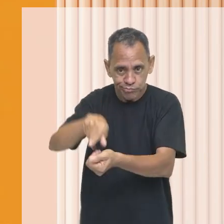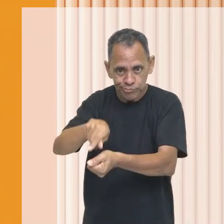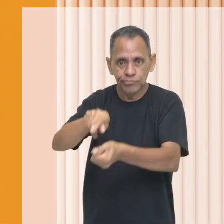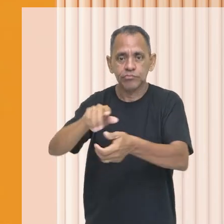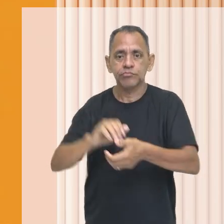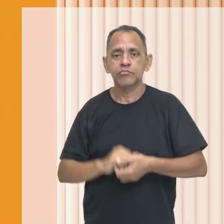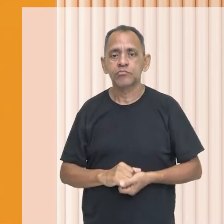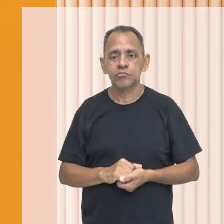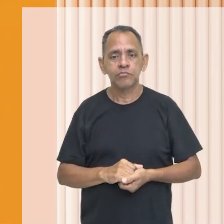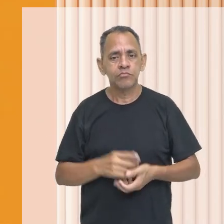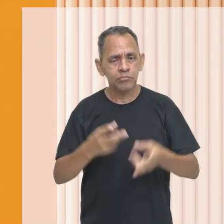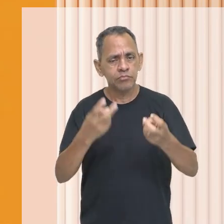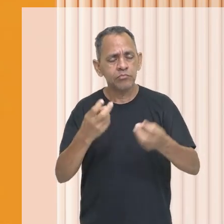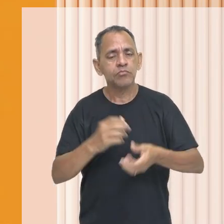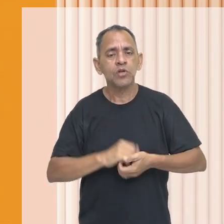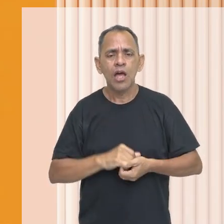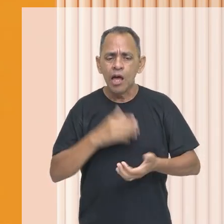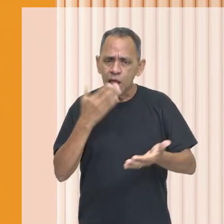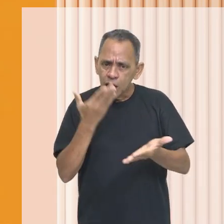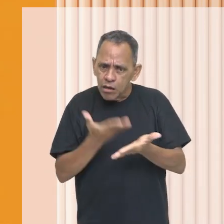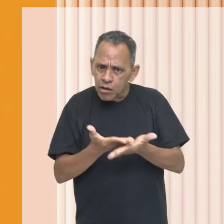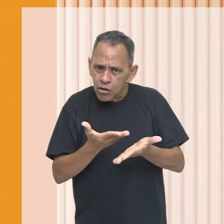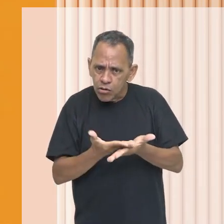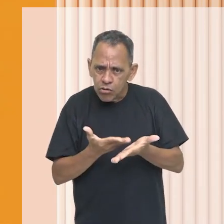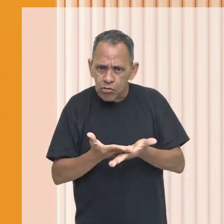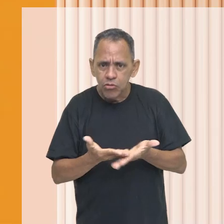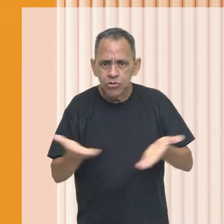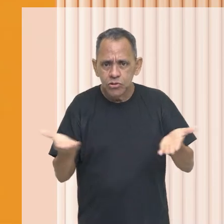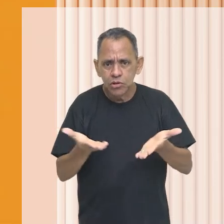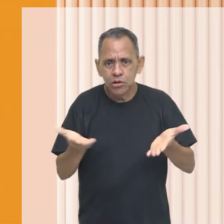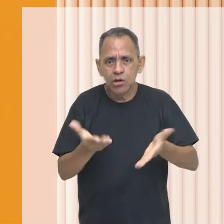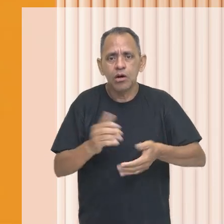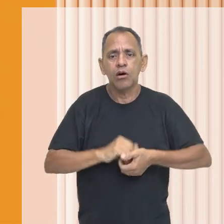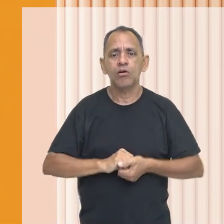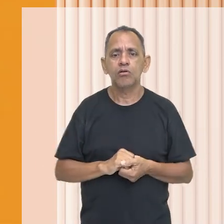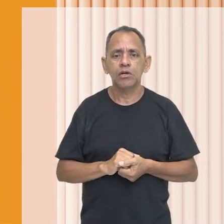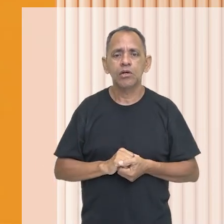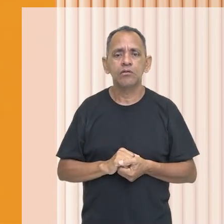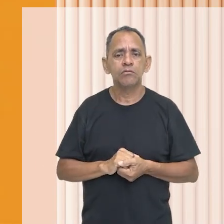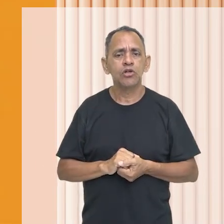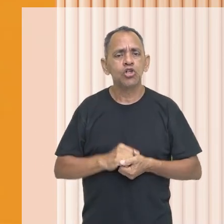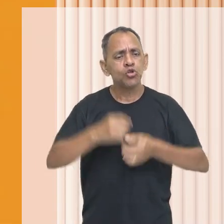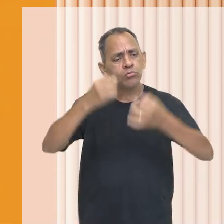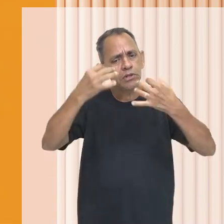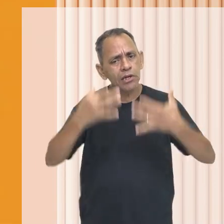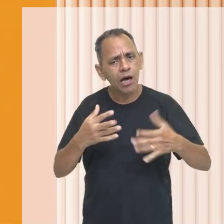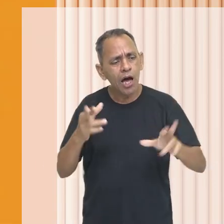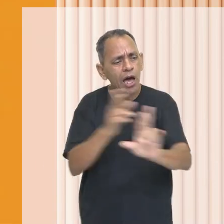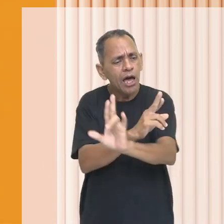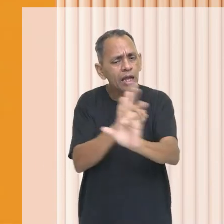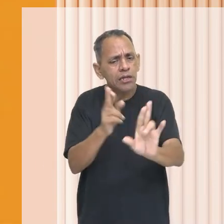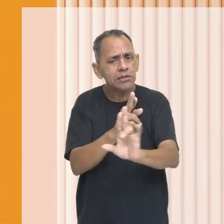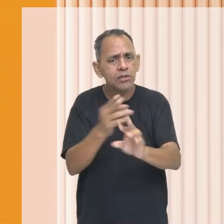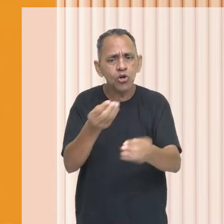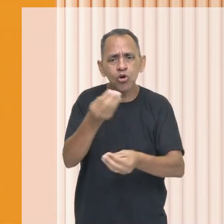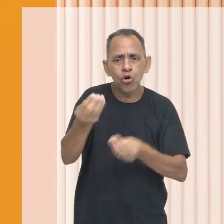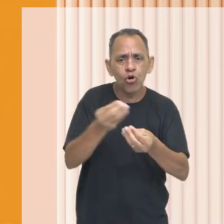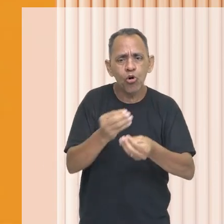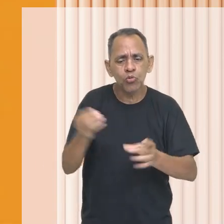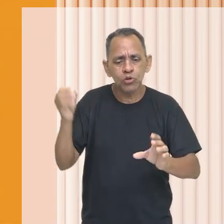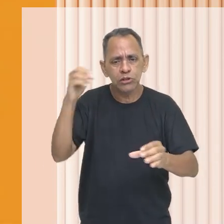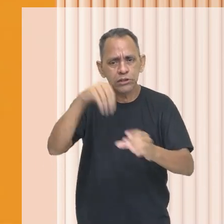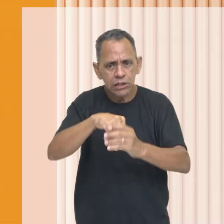Então, na nossa aula, iremos tratar justamente dessa relação, entre um